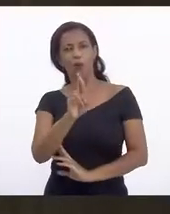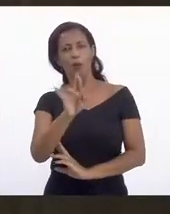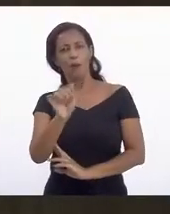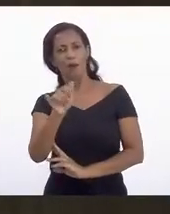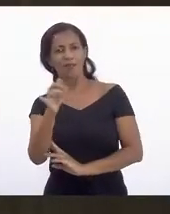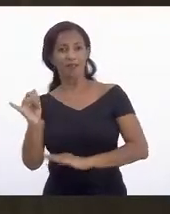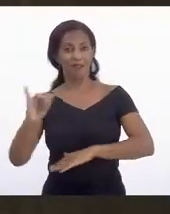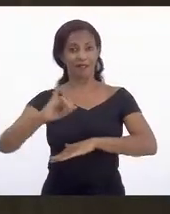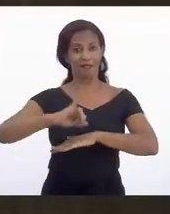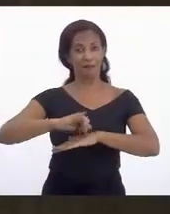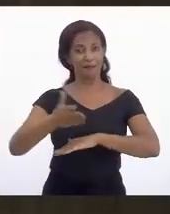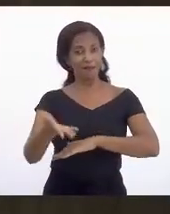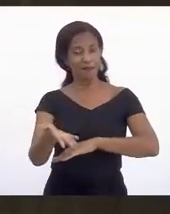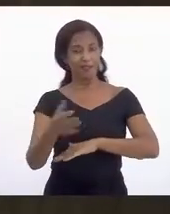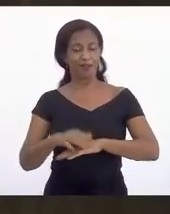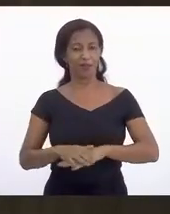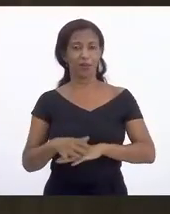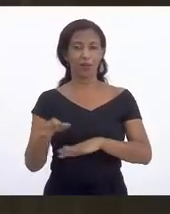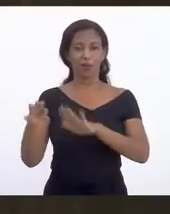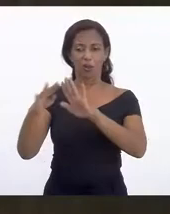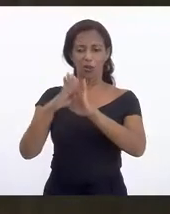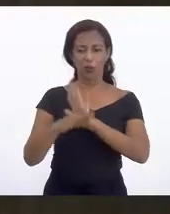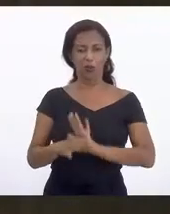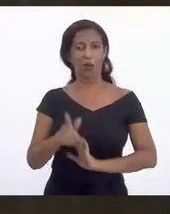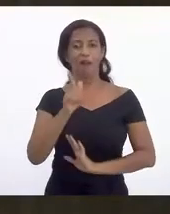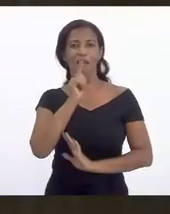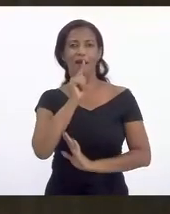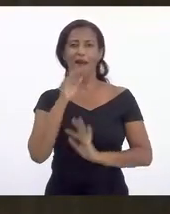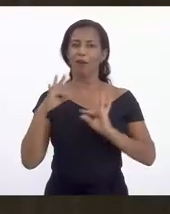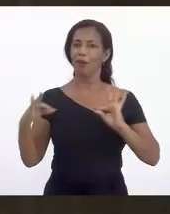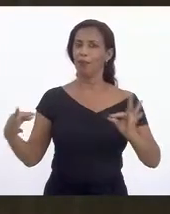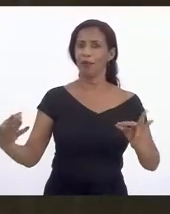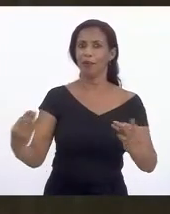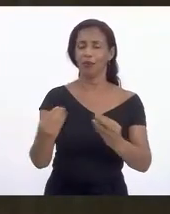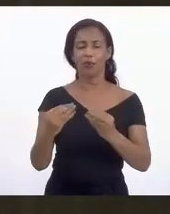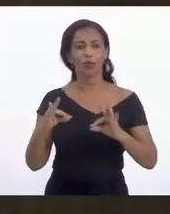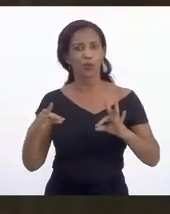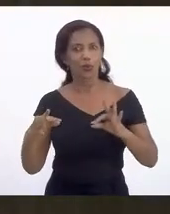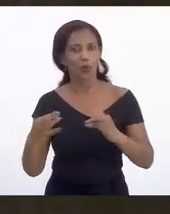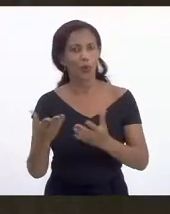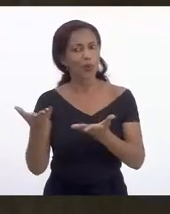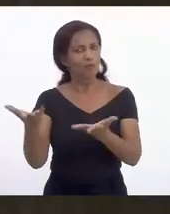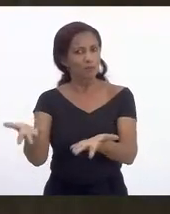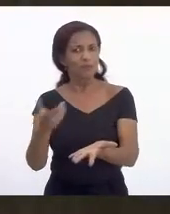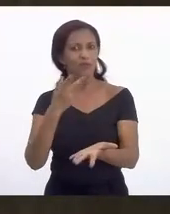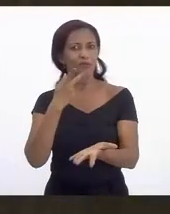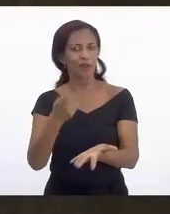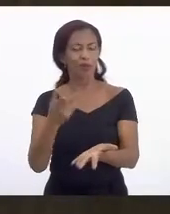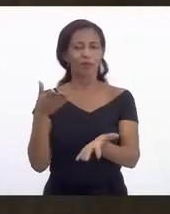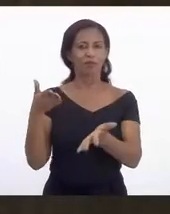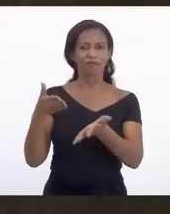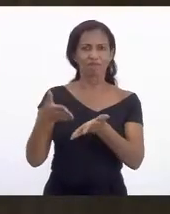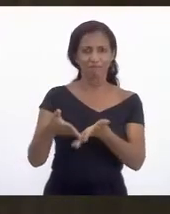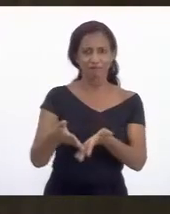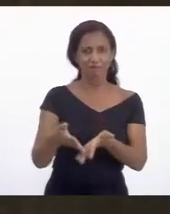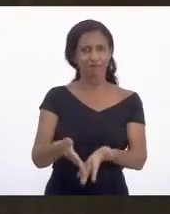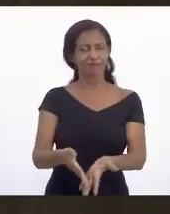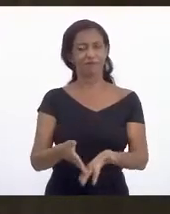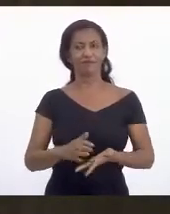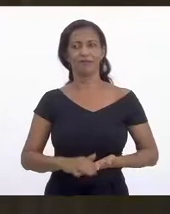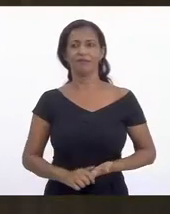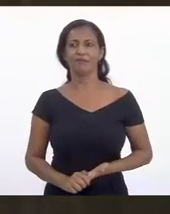da capital e no programa Água para Todos. Todos eles, e você mencionou aqui determinantes